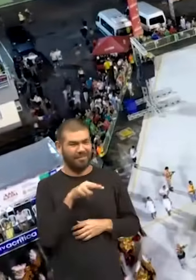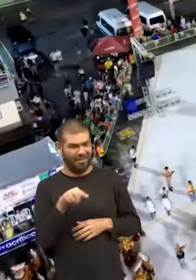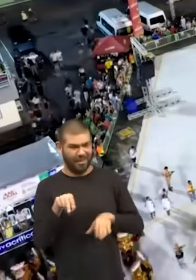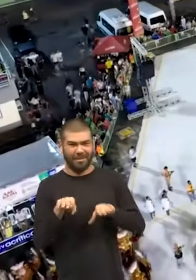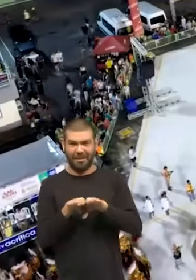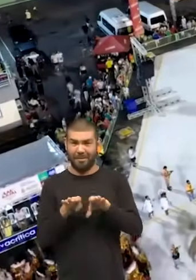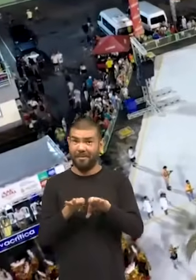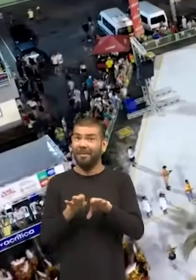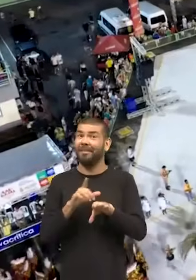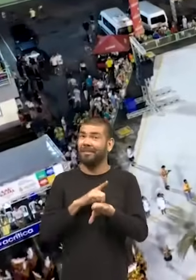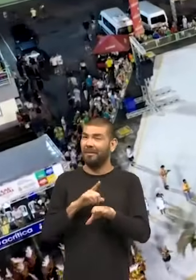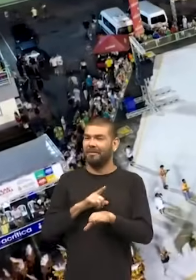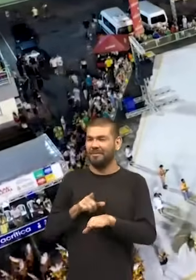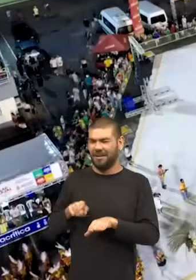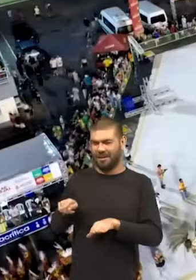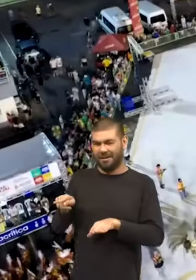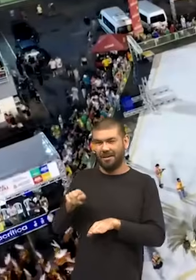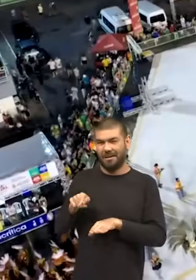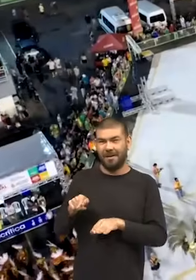também, temos aí,